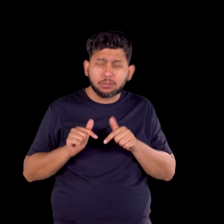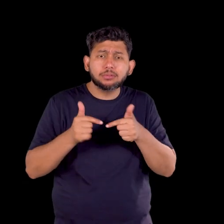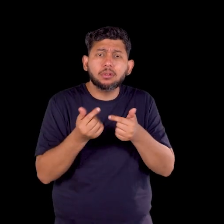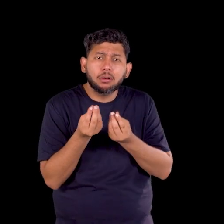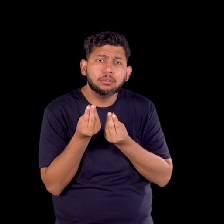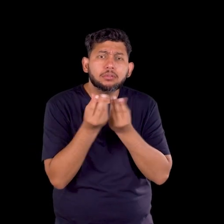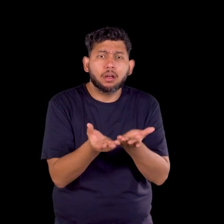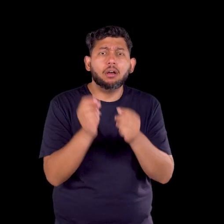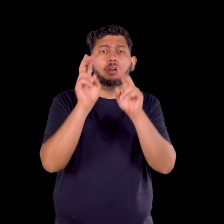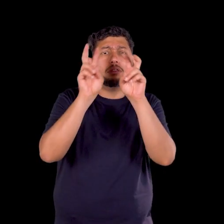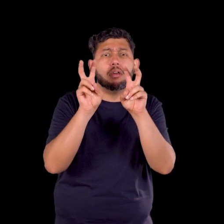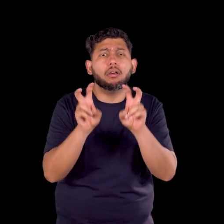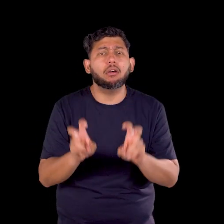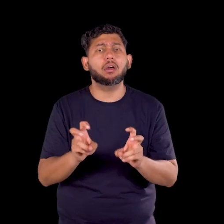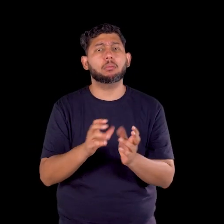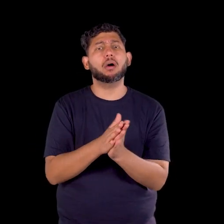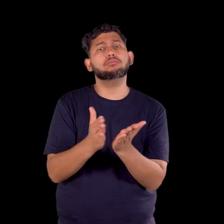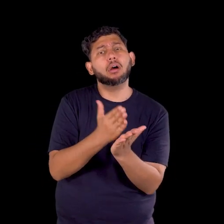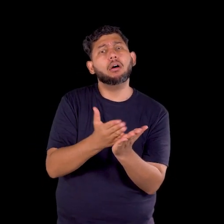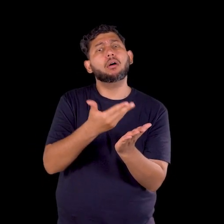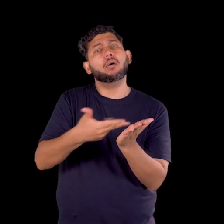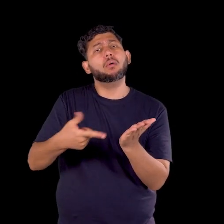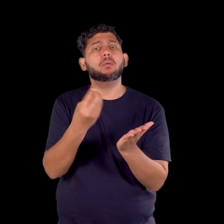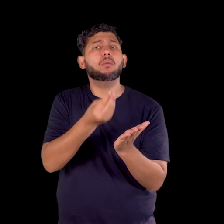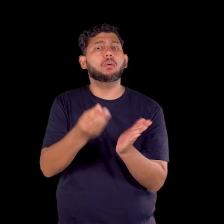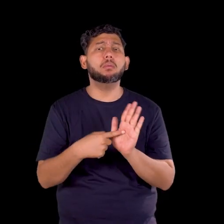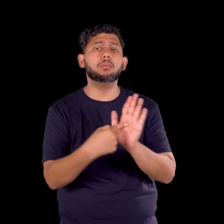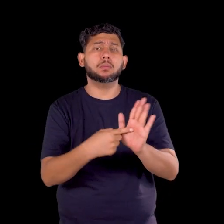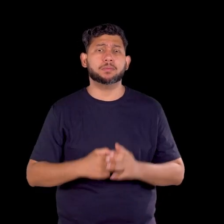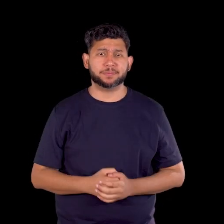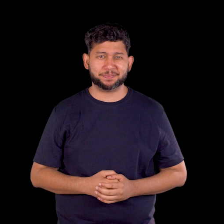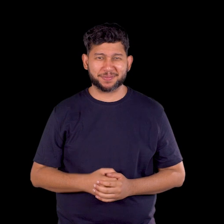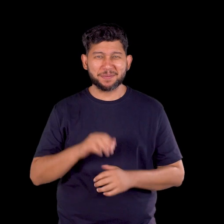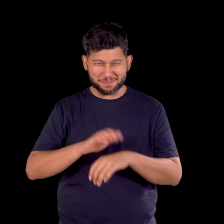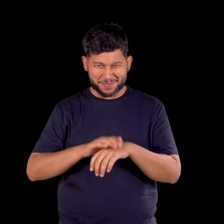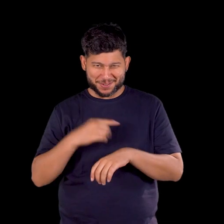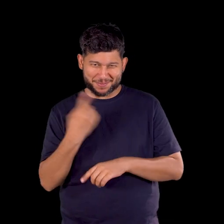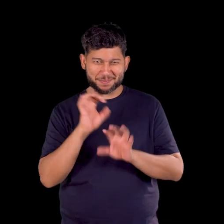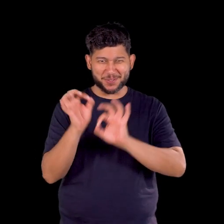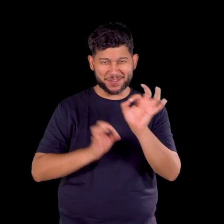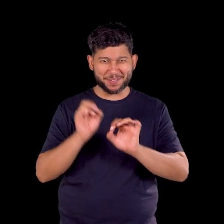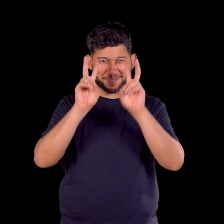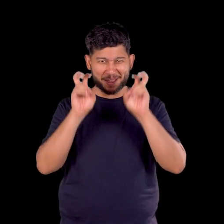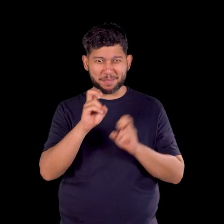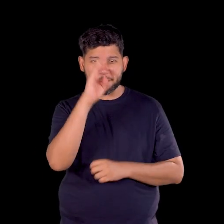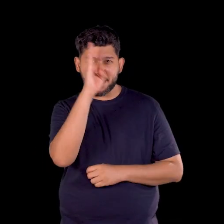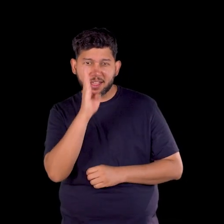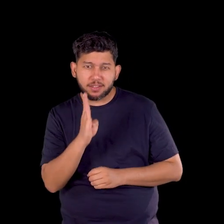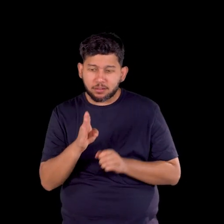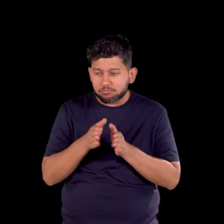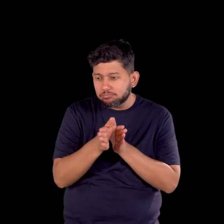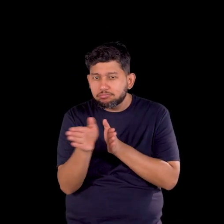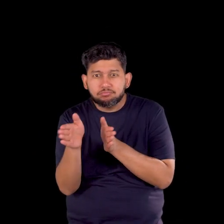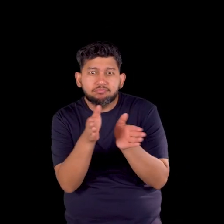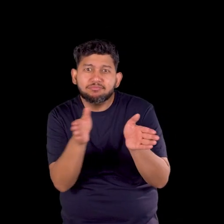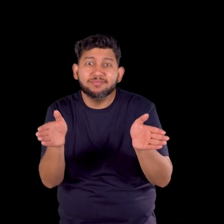tratamos sobre os temas abordados em nossa publicação. No caso do projeto cultural Caminhos do Brasil, falamos sobre as histórias e